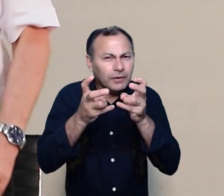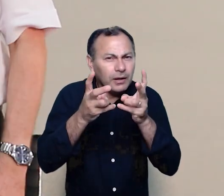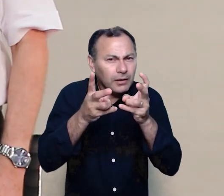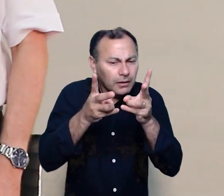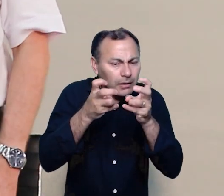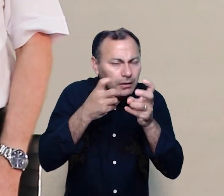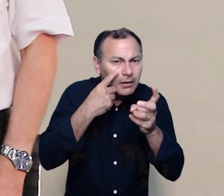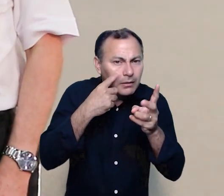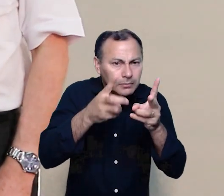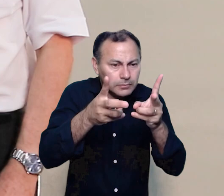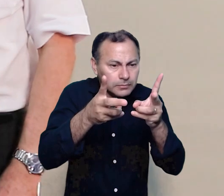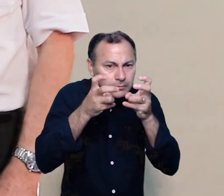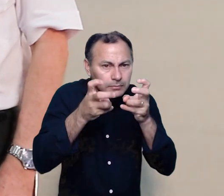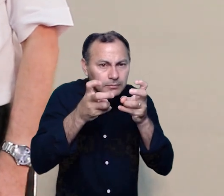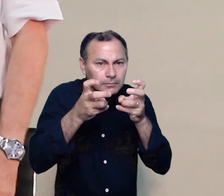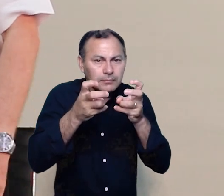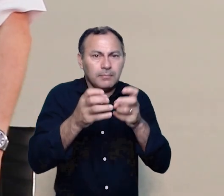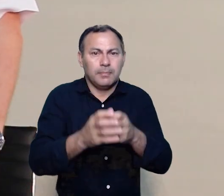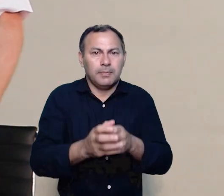vamos observar